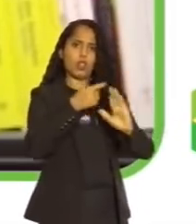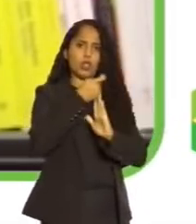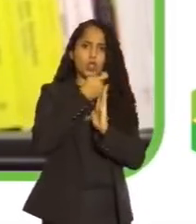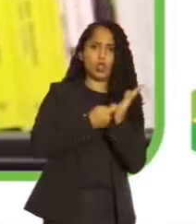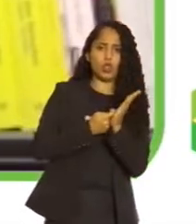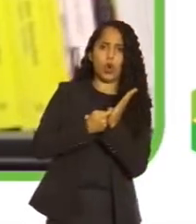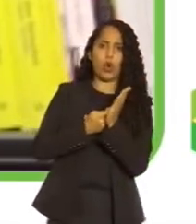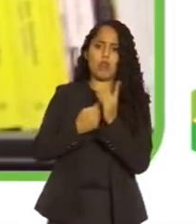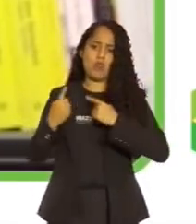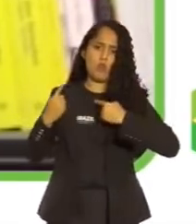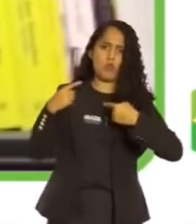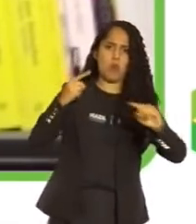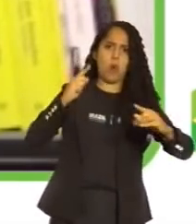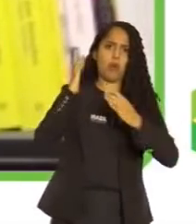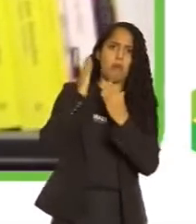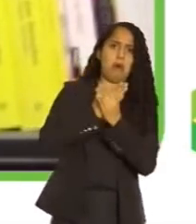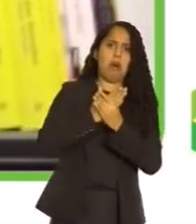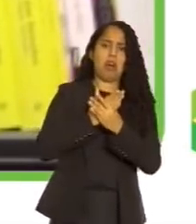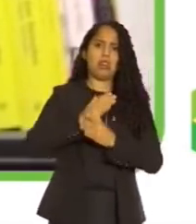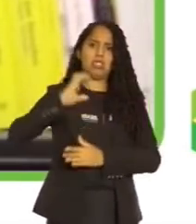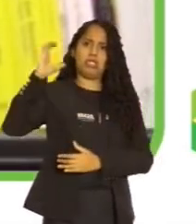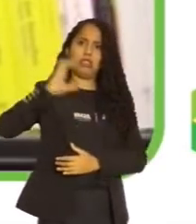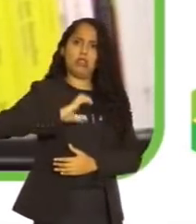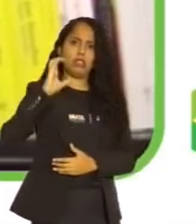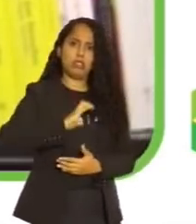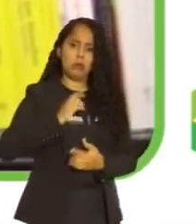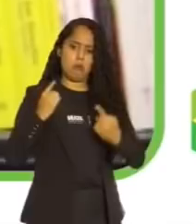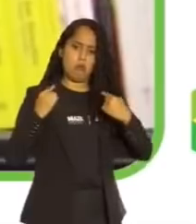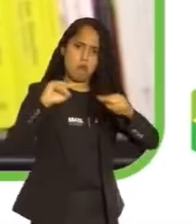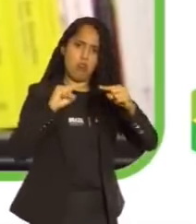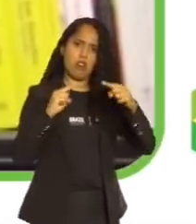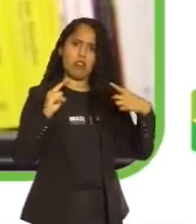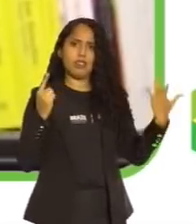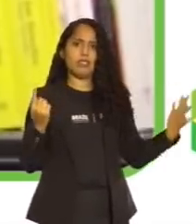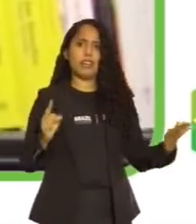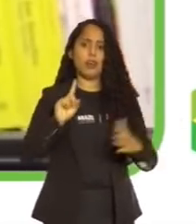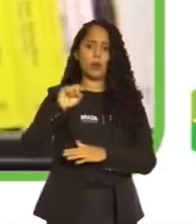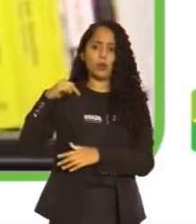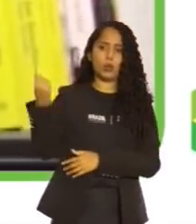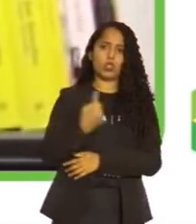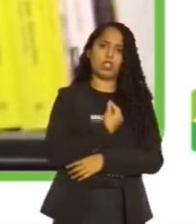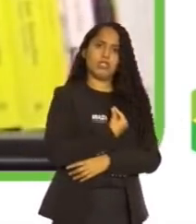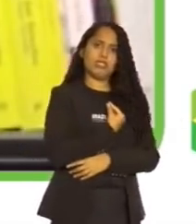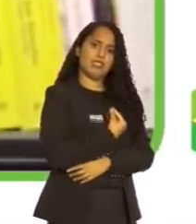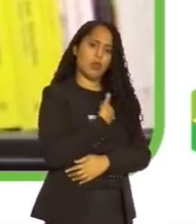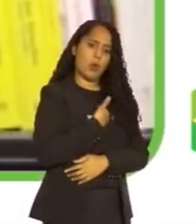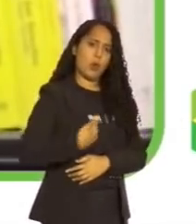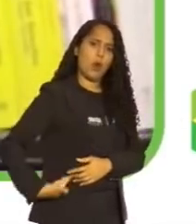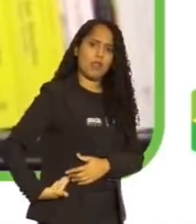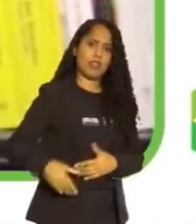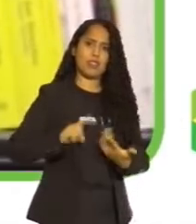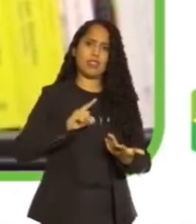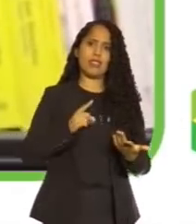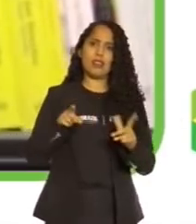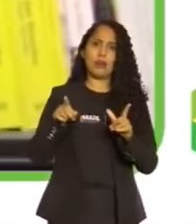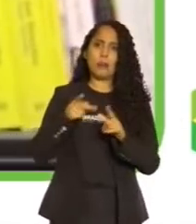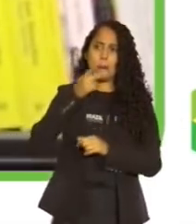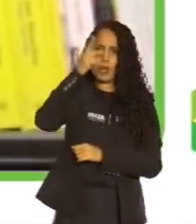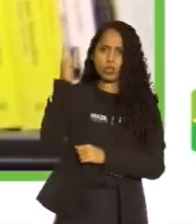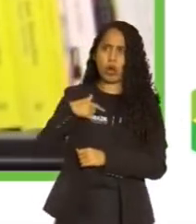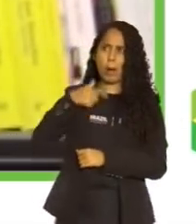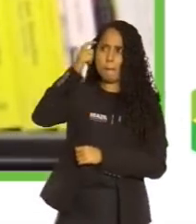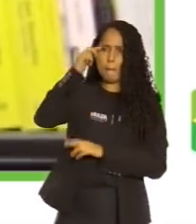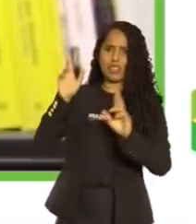escritores, a cientistas, a nós que fazemos parte da vida pública, a pessoas que têm o um pensamento